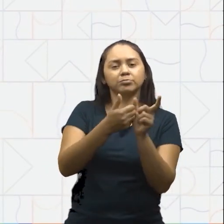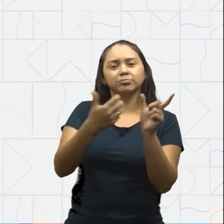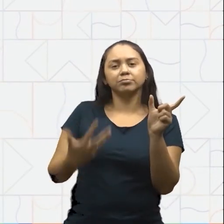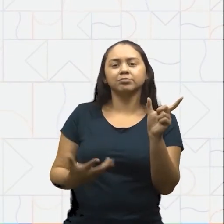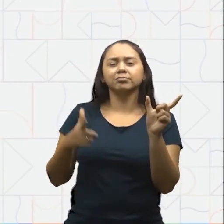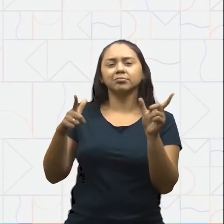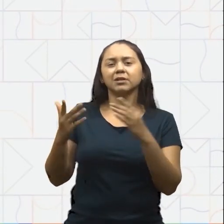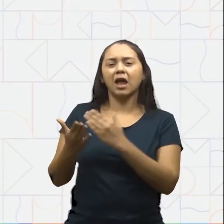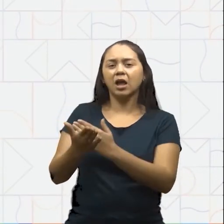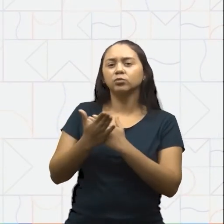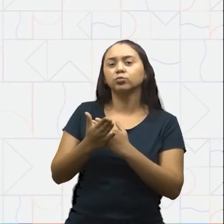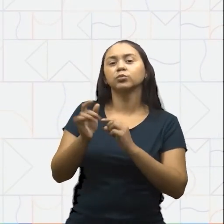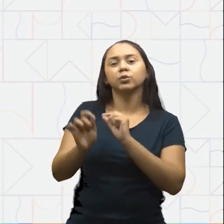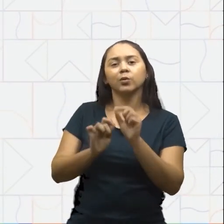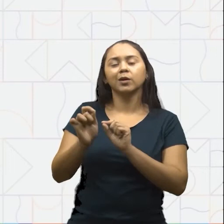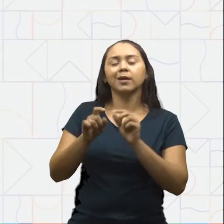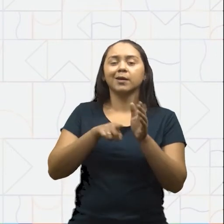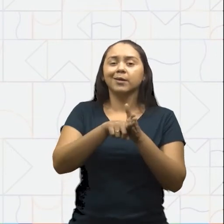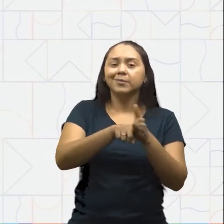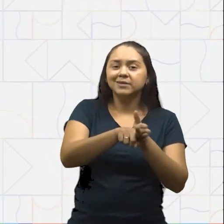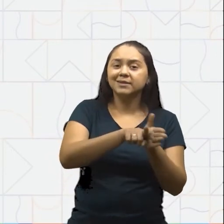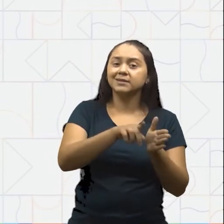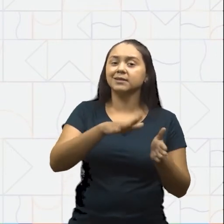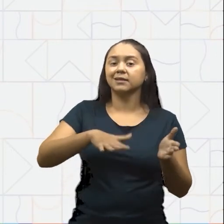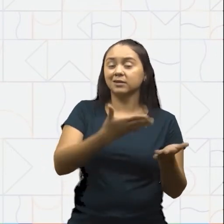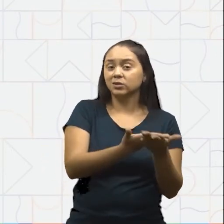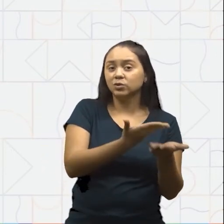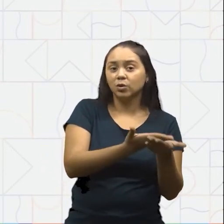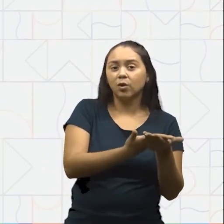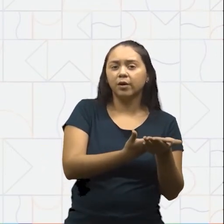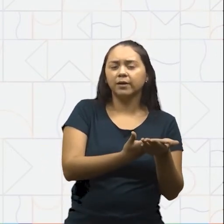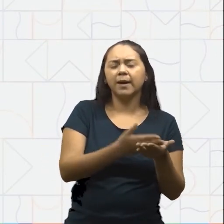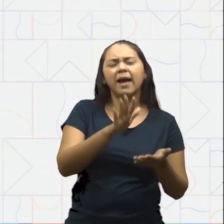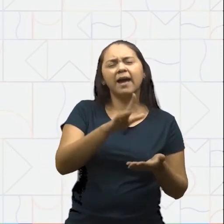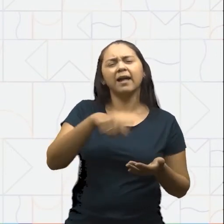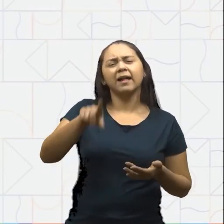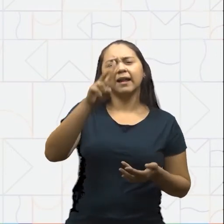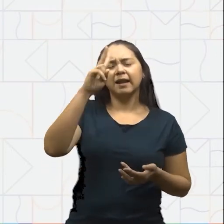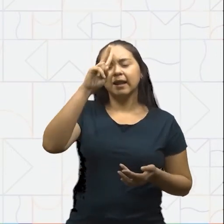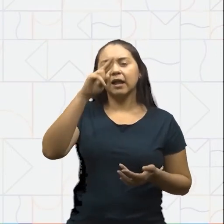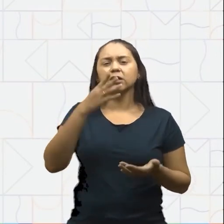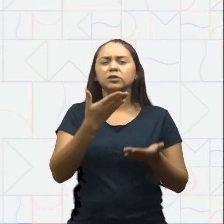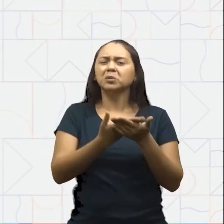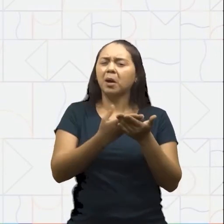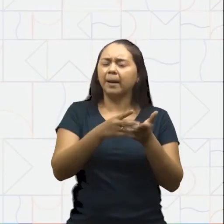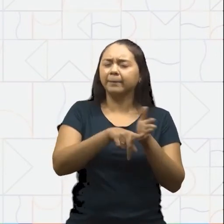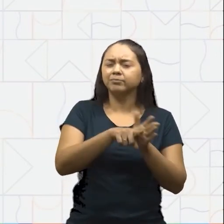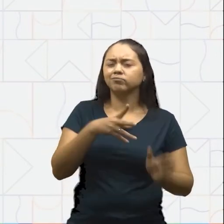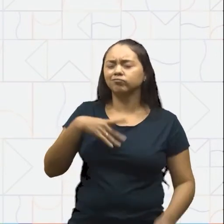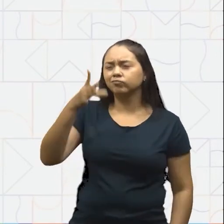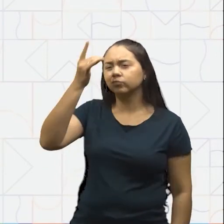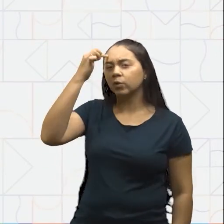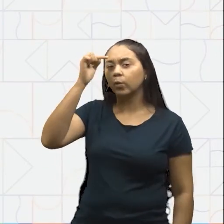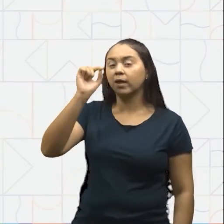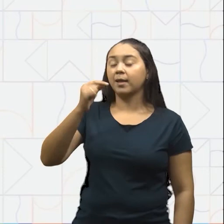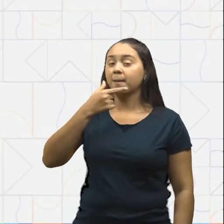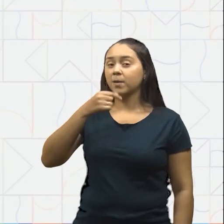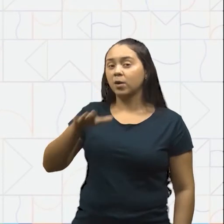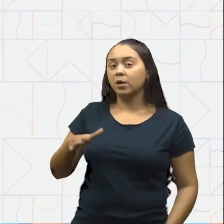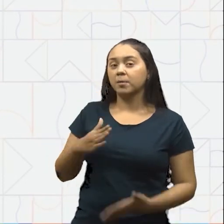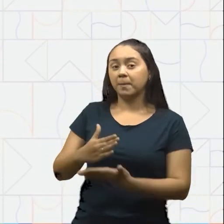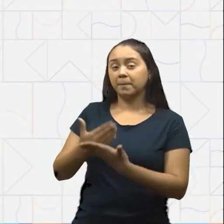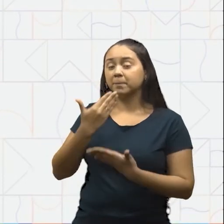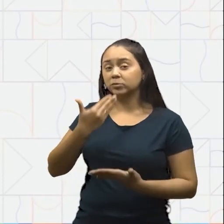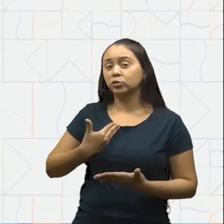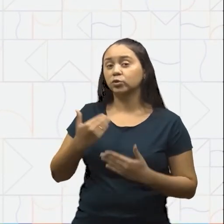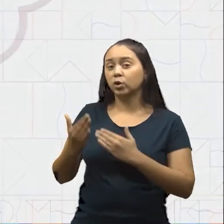auxiliam muito nas pesquisas escolares. Falando em pesquisa escolar, lembrei que o Antônio pediu minha ajuda para uma pesquisa da